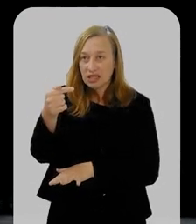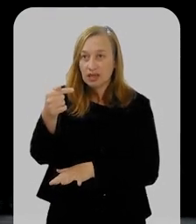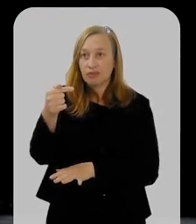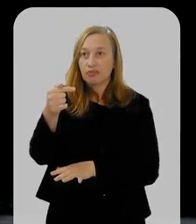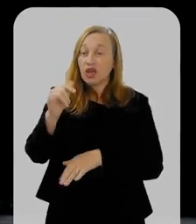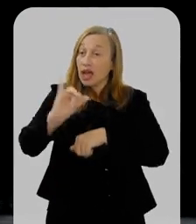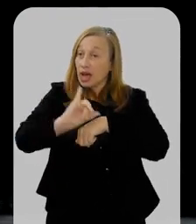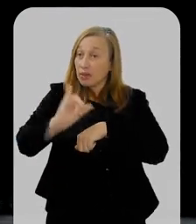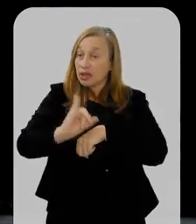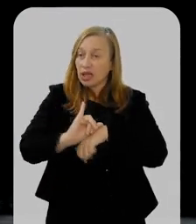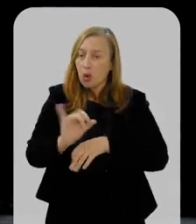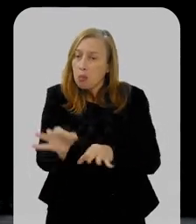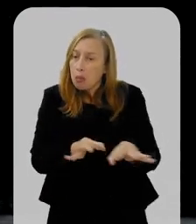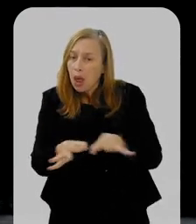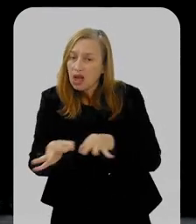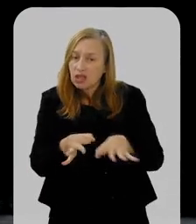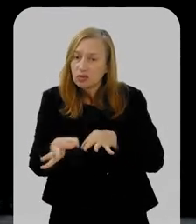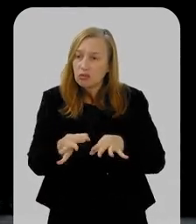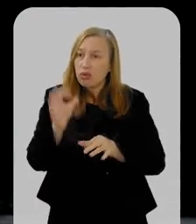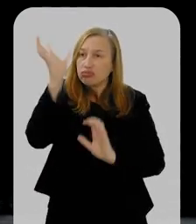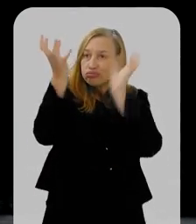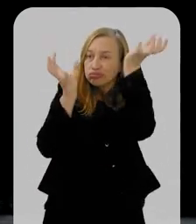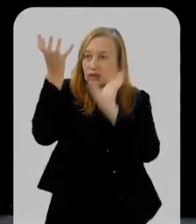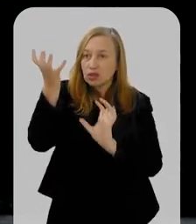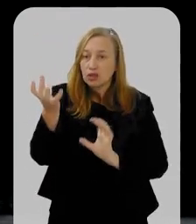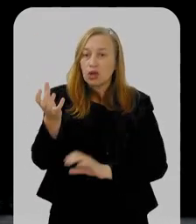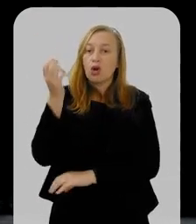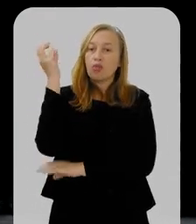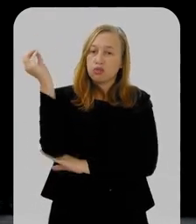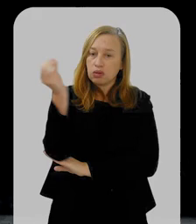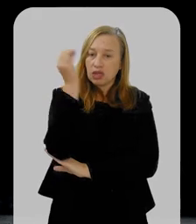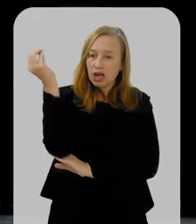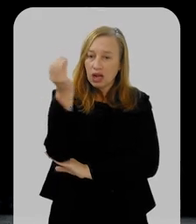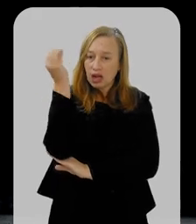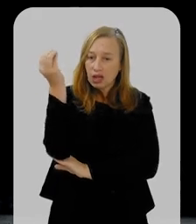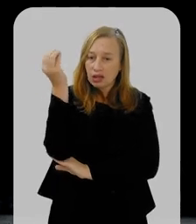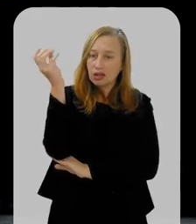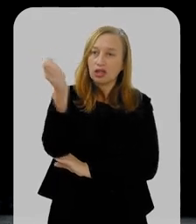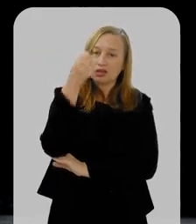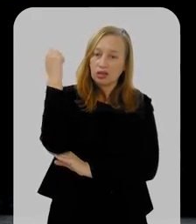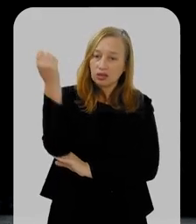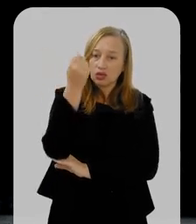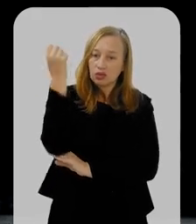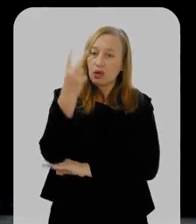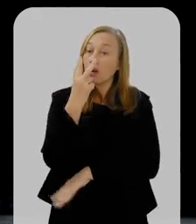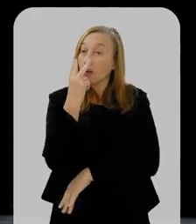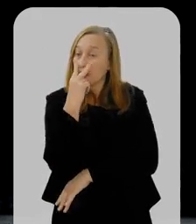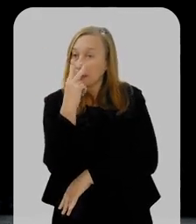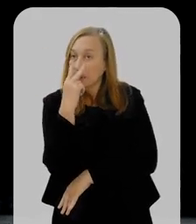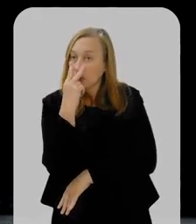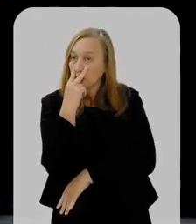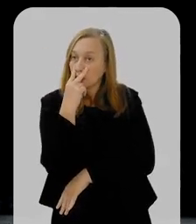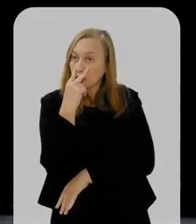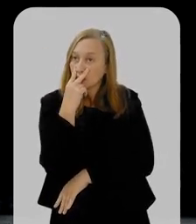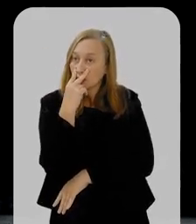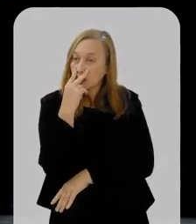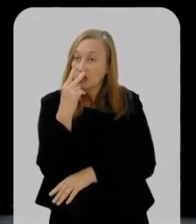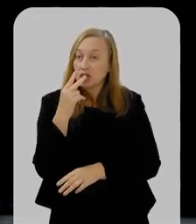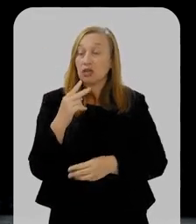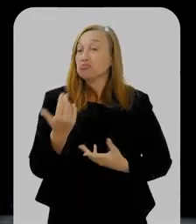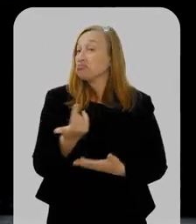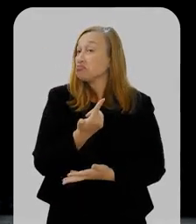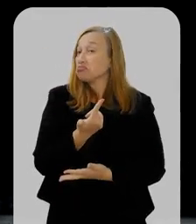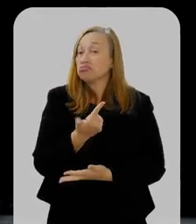ainda não possuem um plano para mudanças climáticas, né? Porto Alegre, no Rio Grande do Sul, e Vitória, no Espírito Santo, estão entre